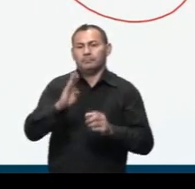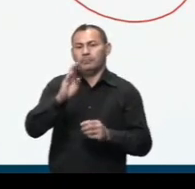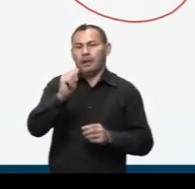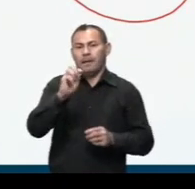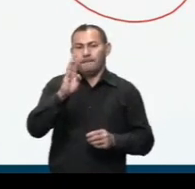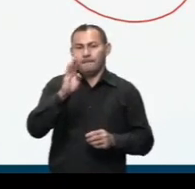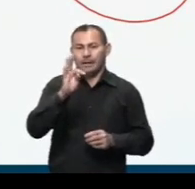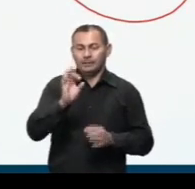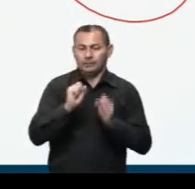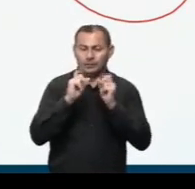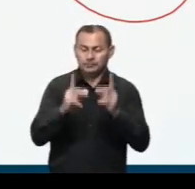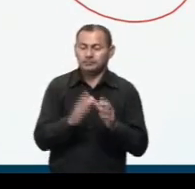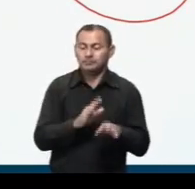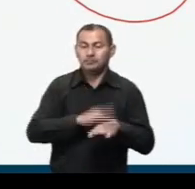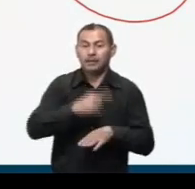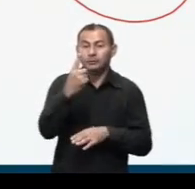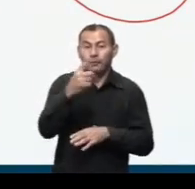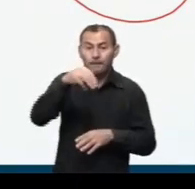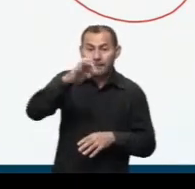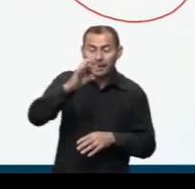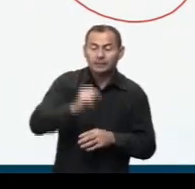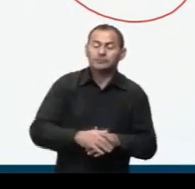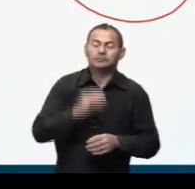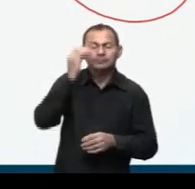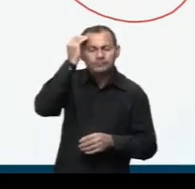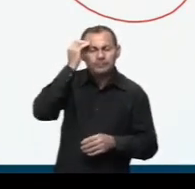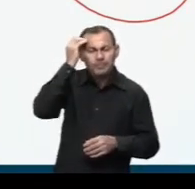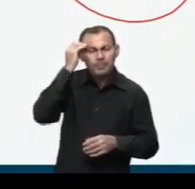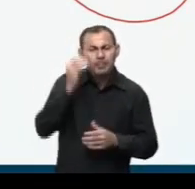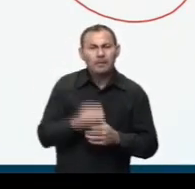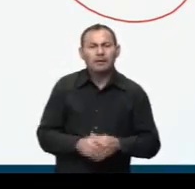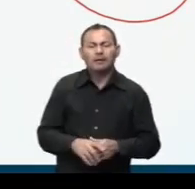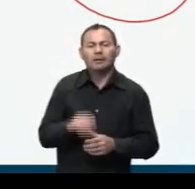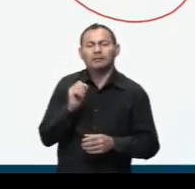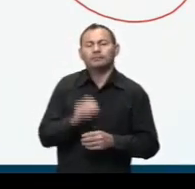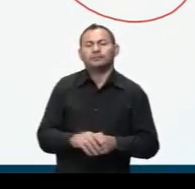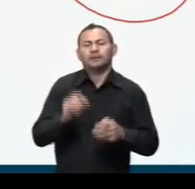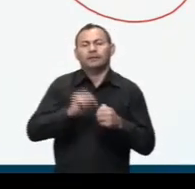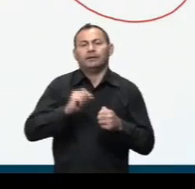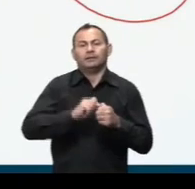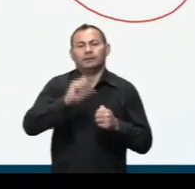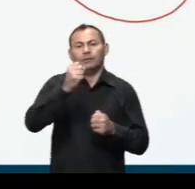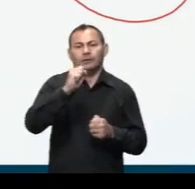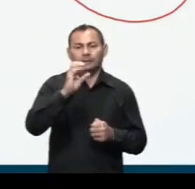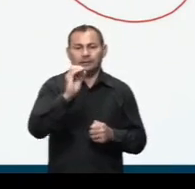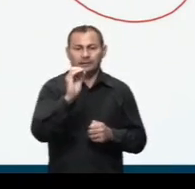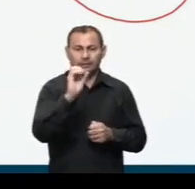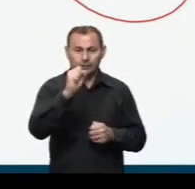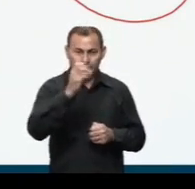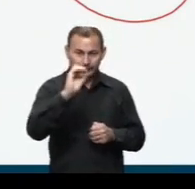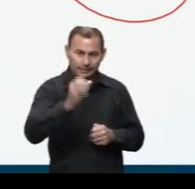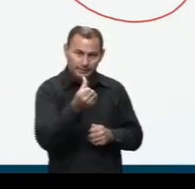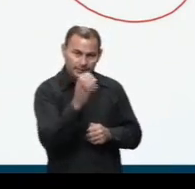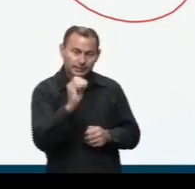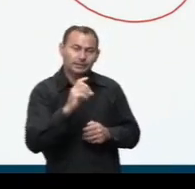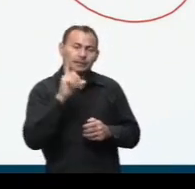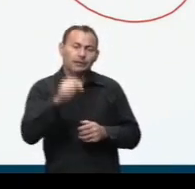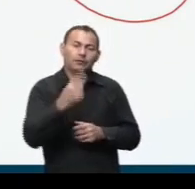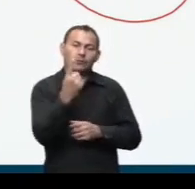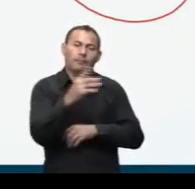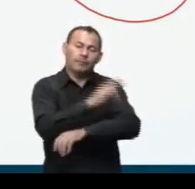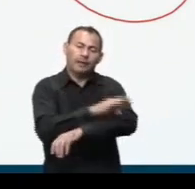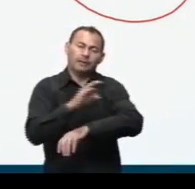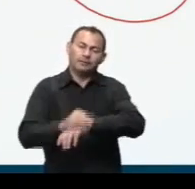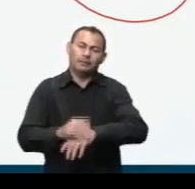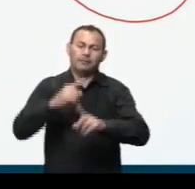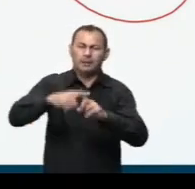tá certinho. Passou de 1 metro, vamos supor então que você fez 80, 60 e aqui deu 1